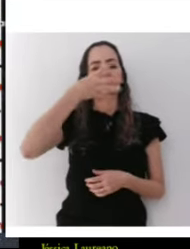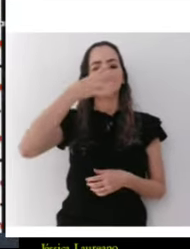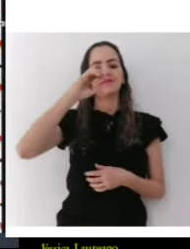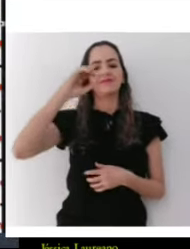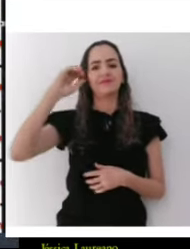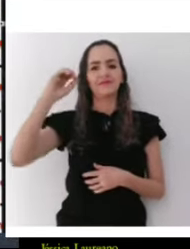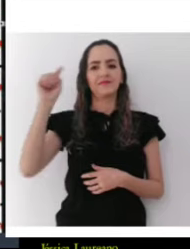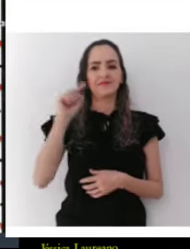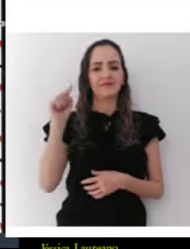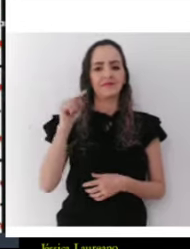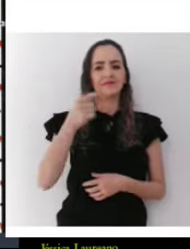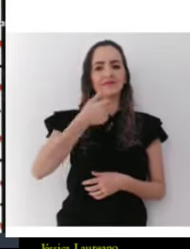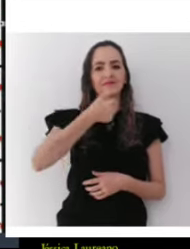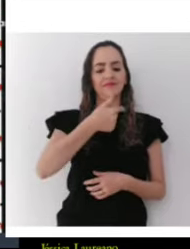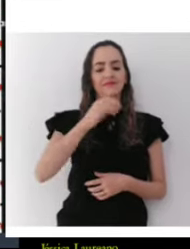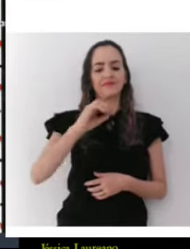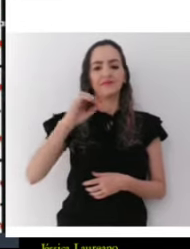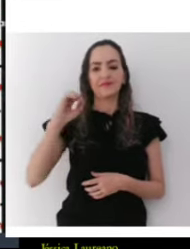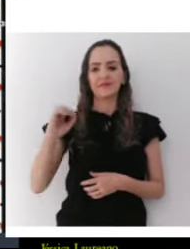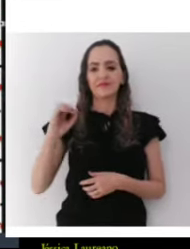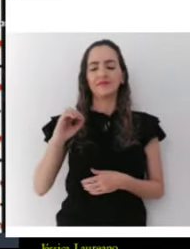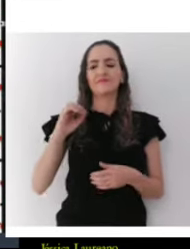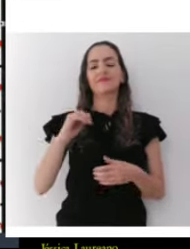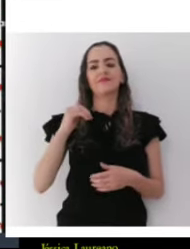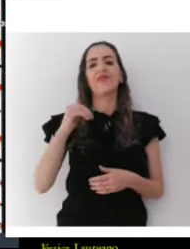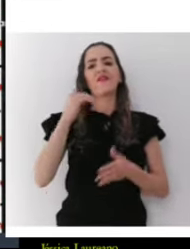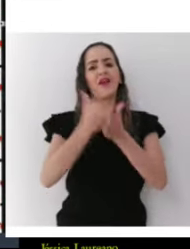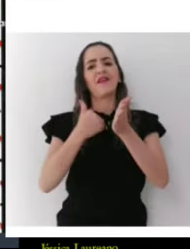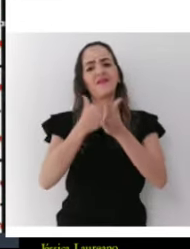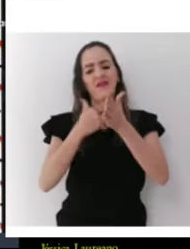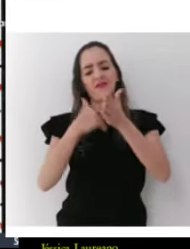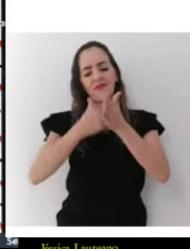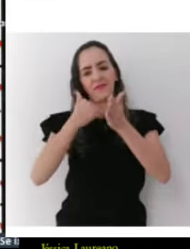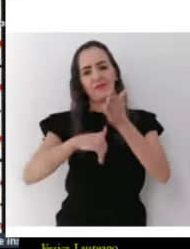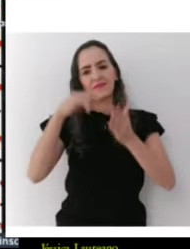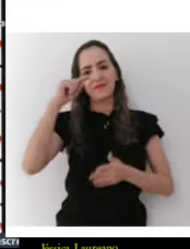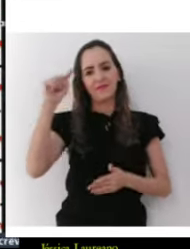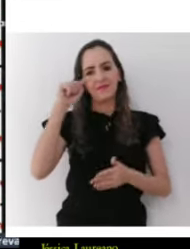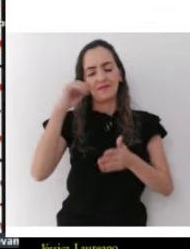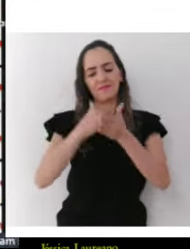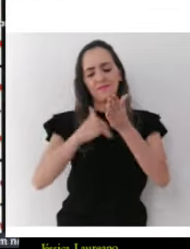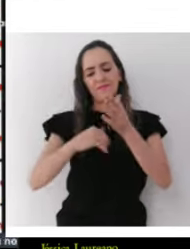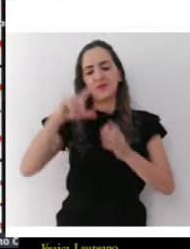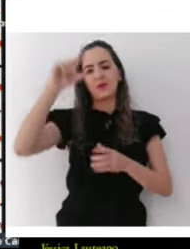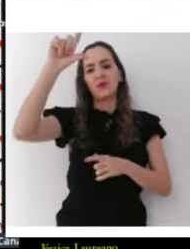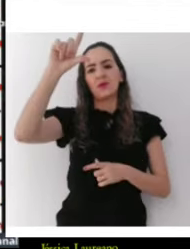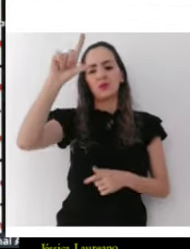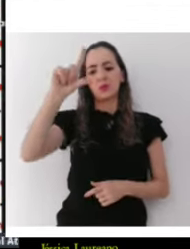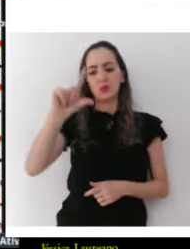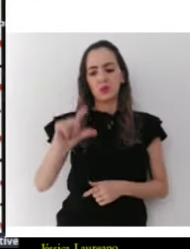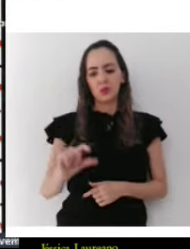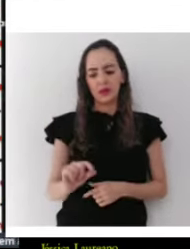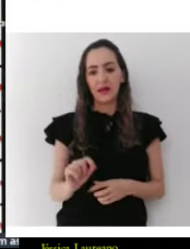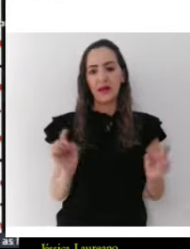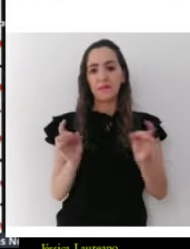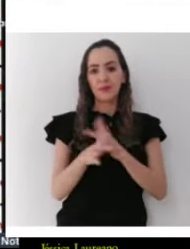200. Isso eu faço, gente, até acabar e até encher a garrafa. Gente, que maneira legal de fazer usando subtração sucessiva.